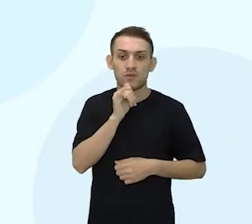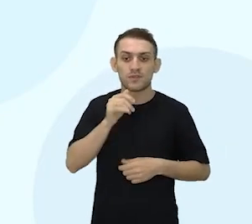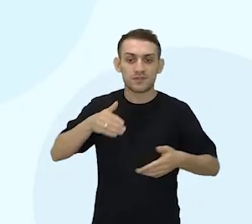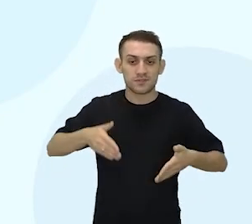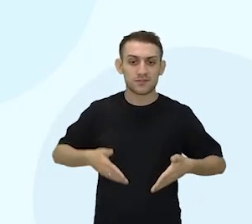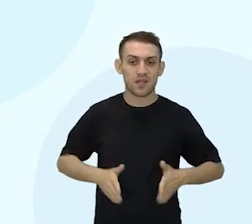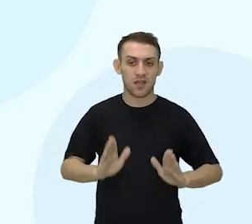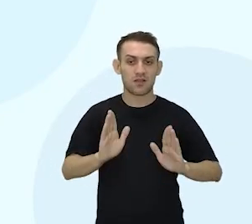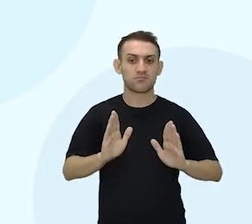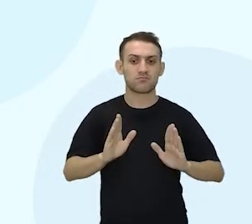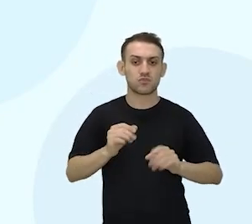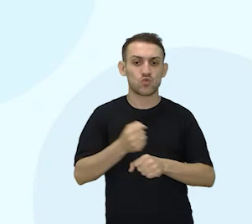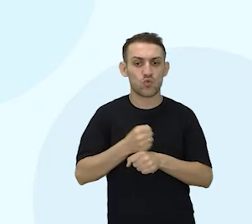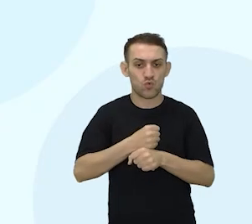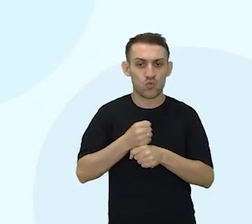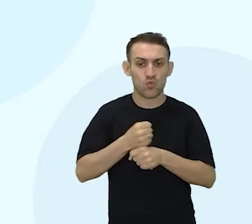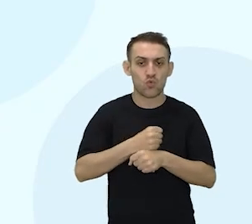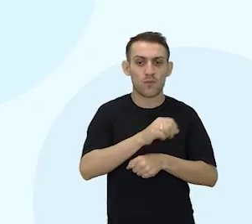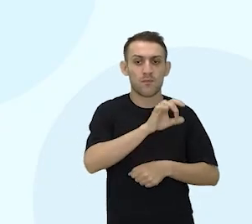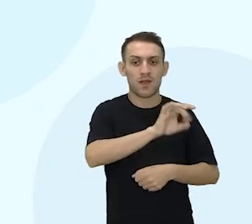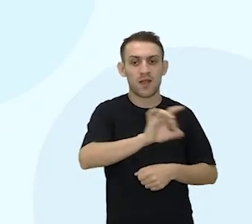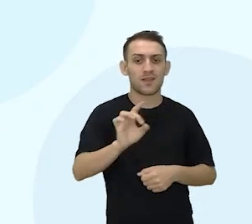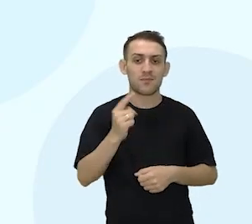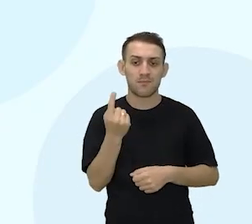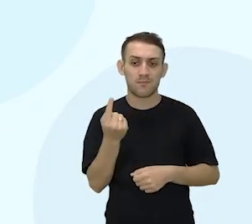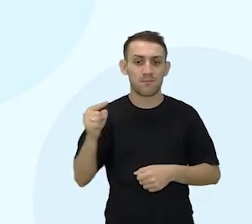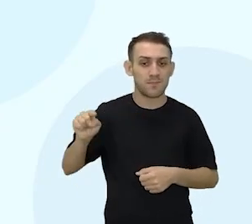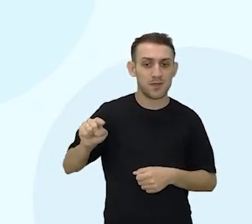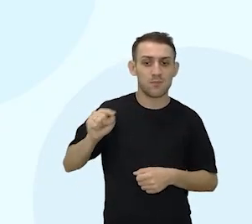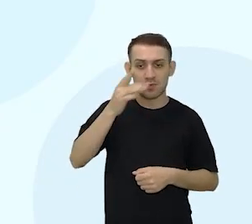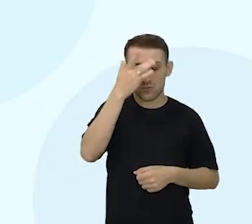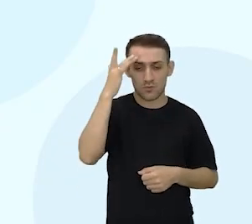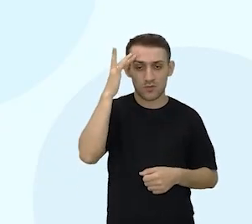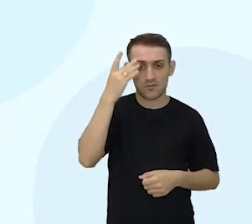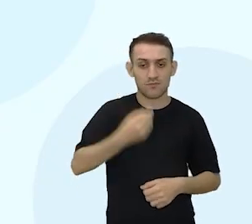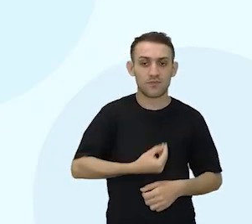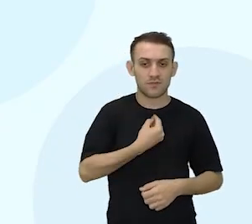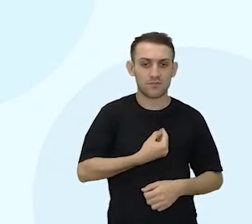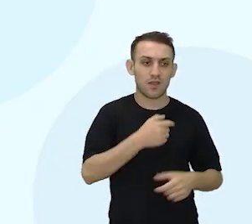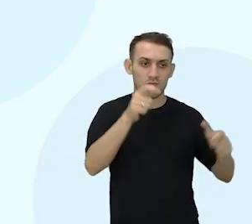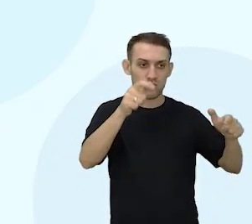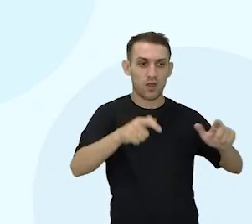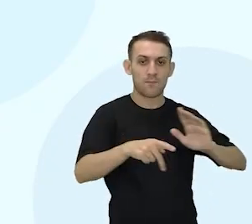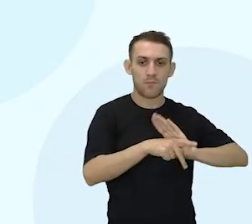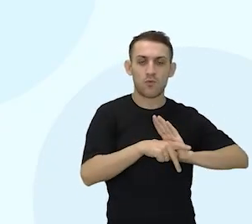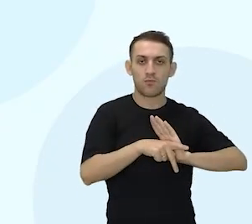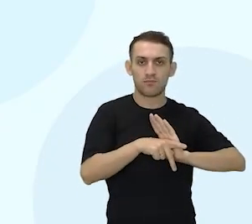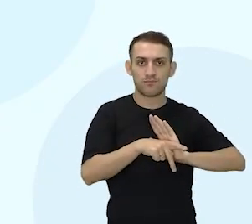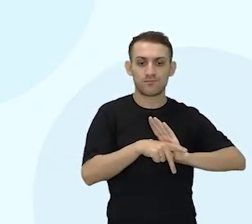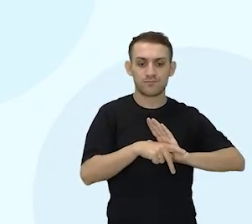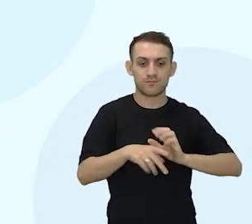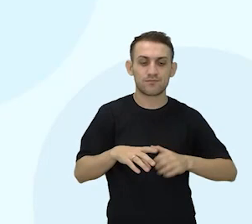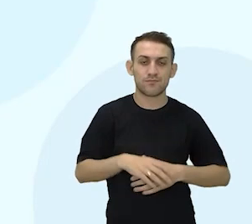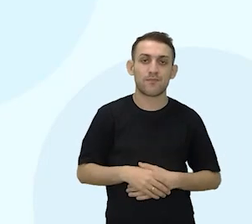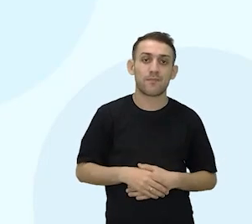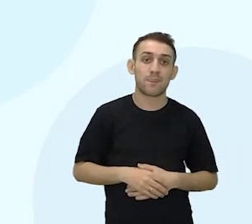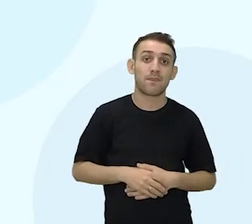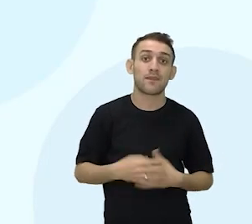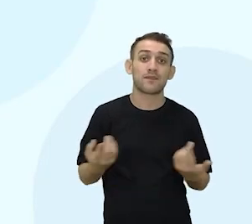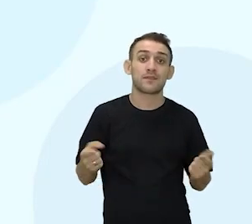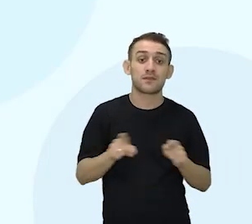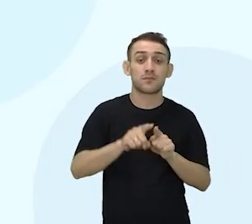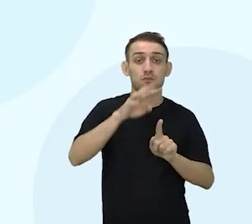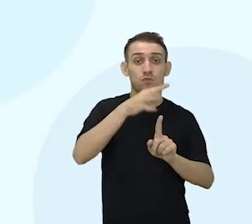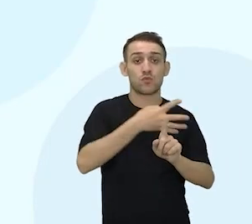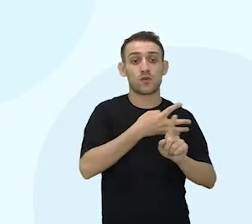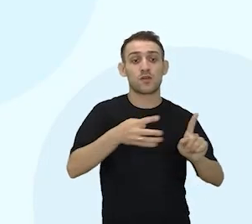nascem aí anualmente para cada 1.000 habitantes, né, em uma determinada área. E aí no gráfico ao